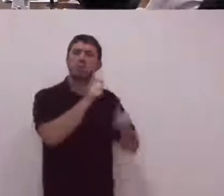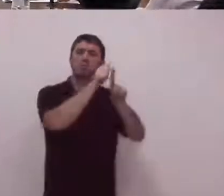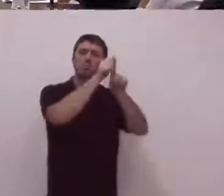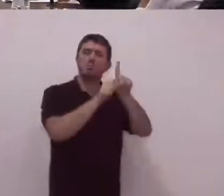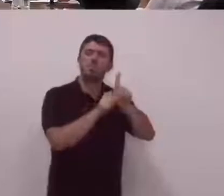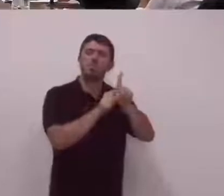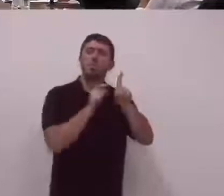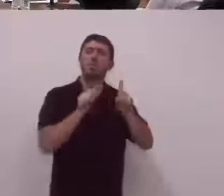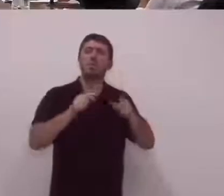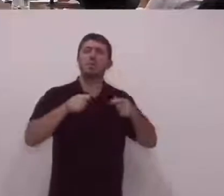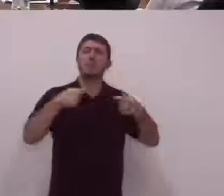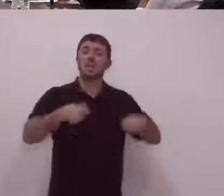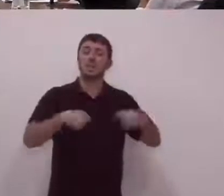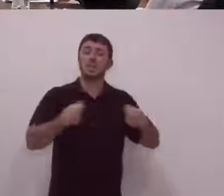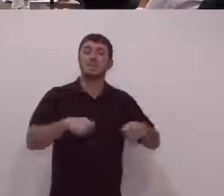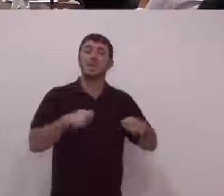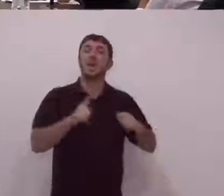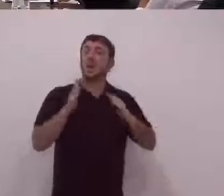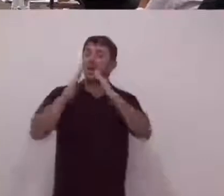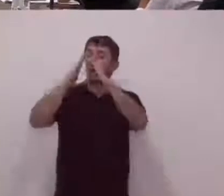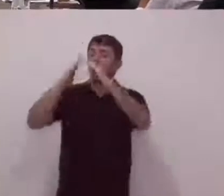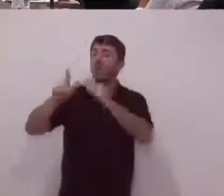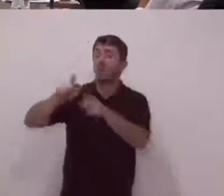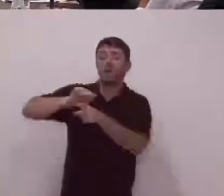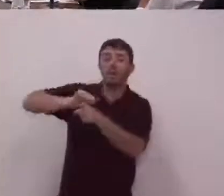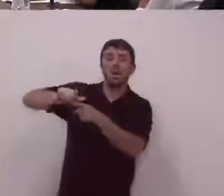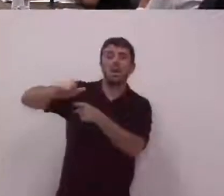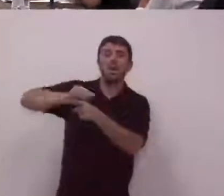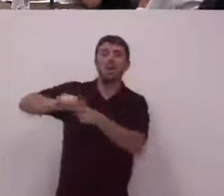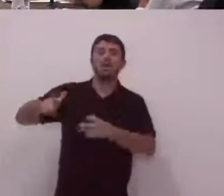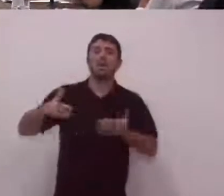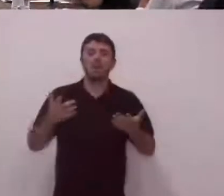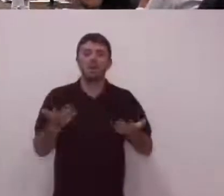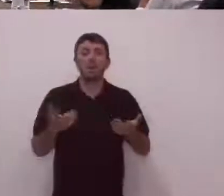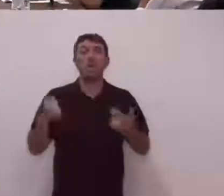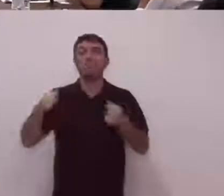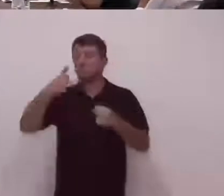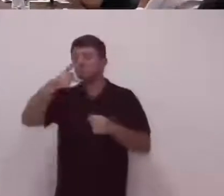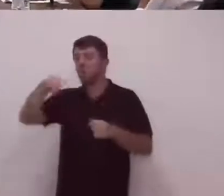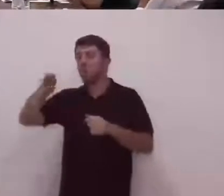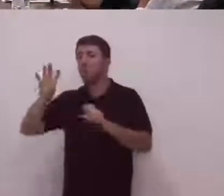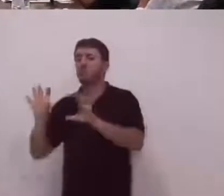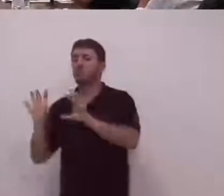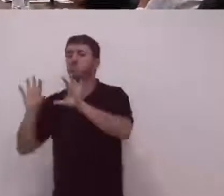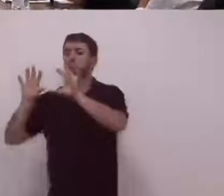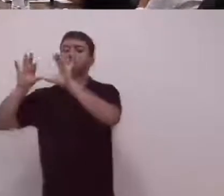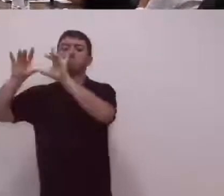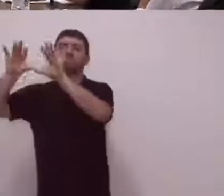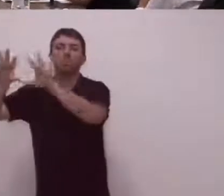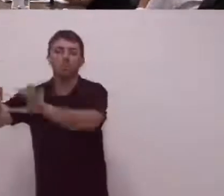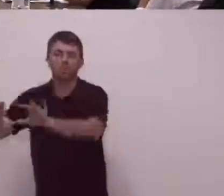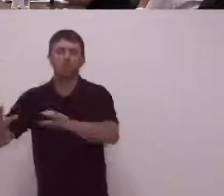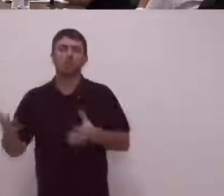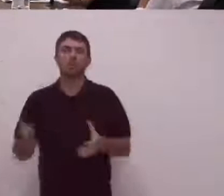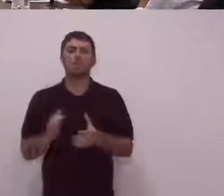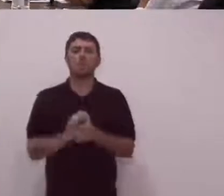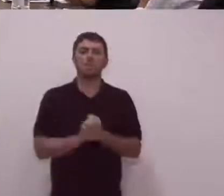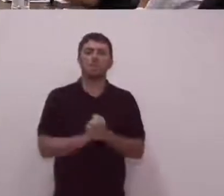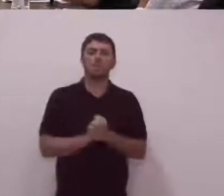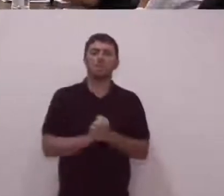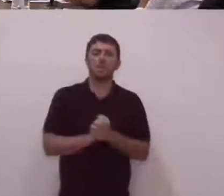de adequações do imóvel alocado, como condição para a sua ocupação pela PM, deixando de providenciar